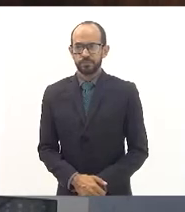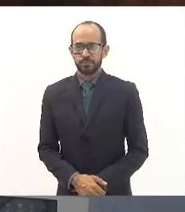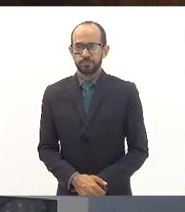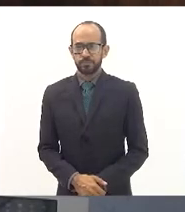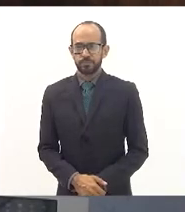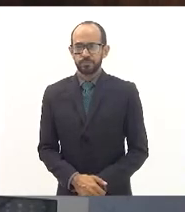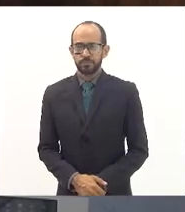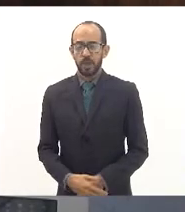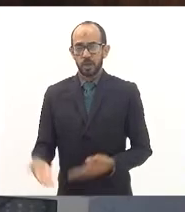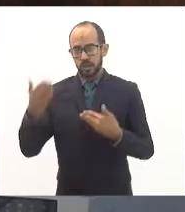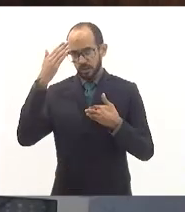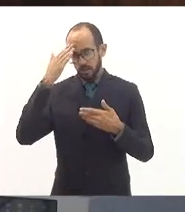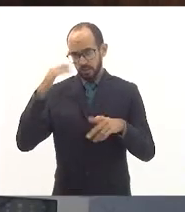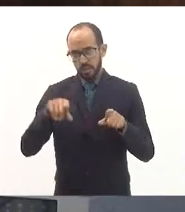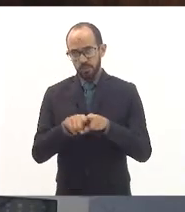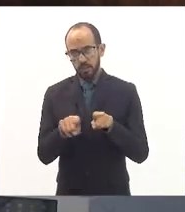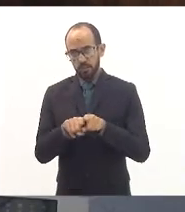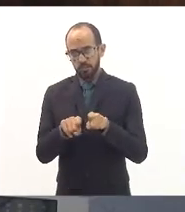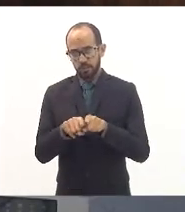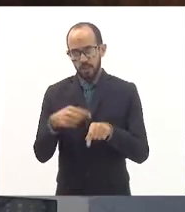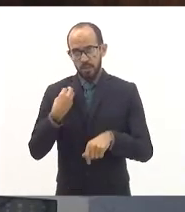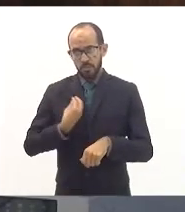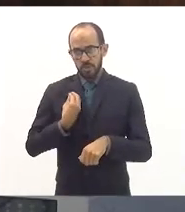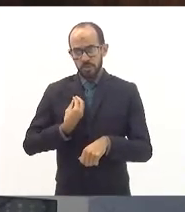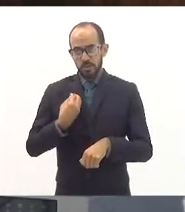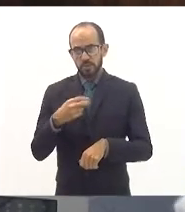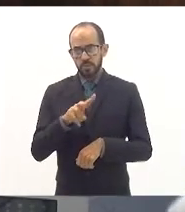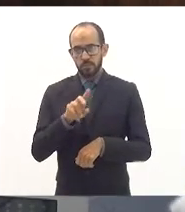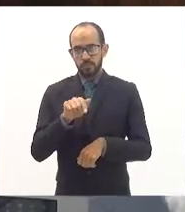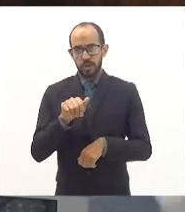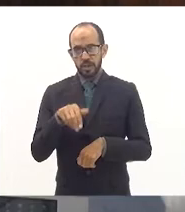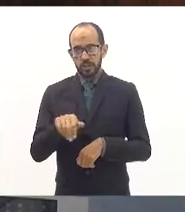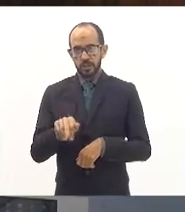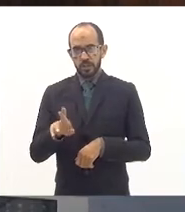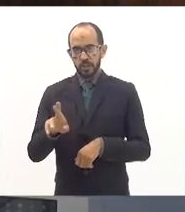Quero agradecer também a presença de Wagner Victor.